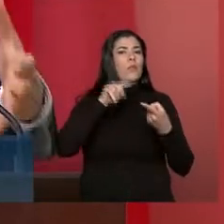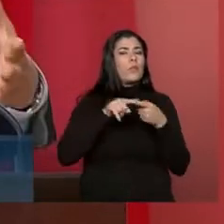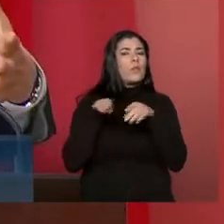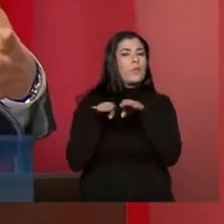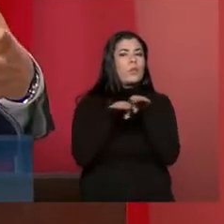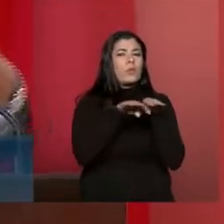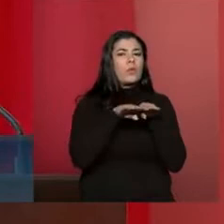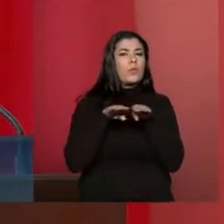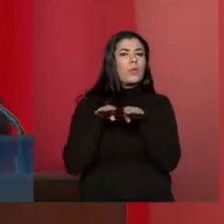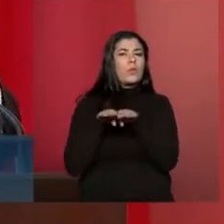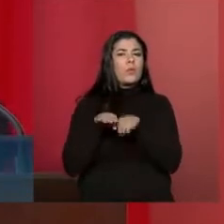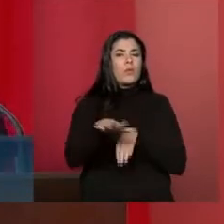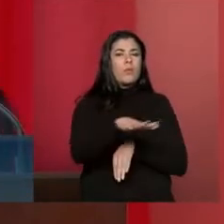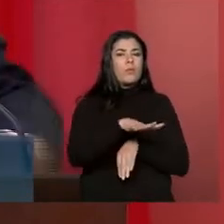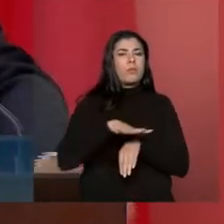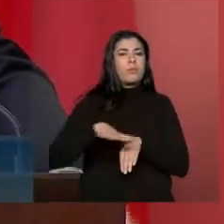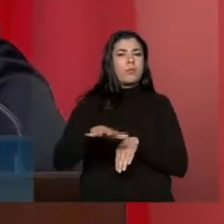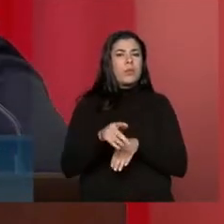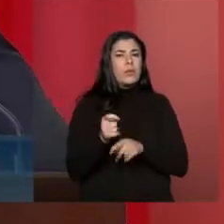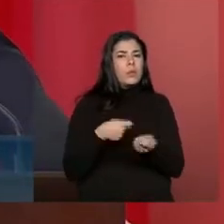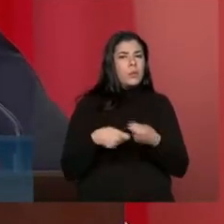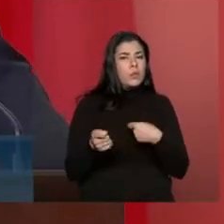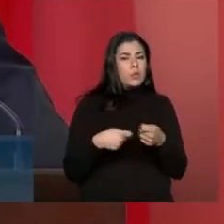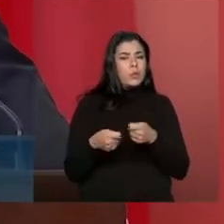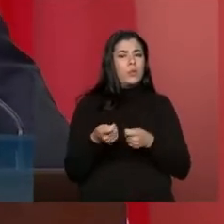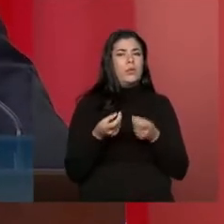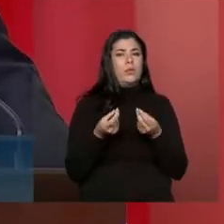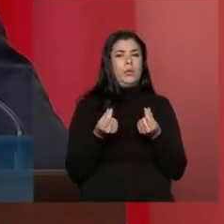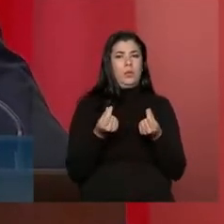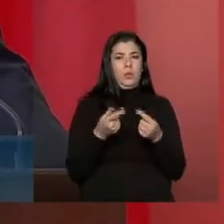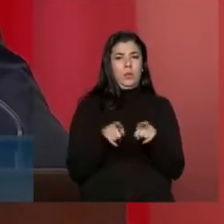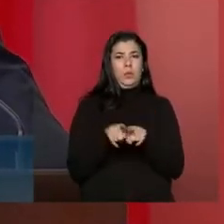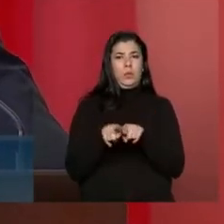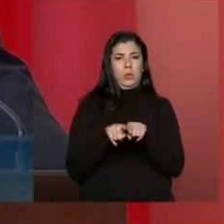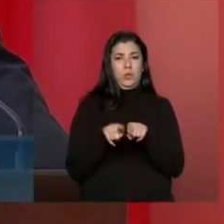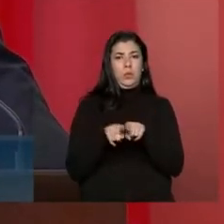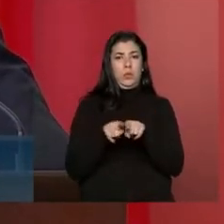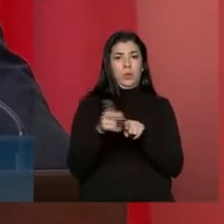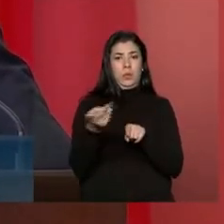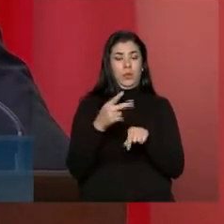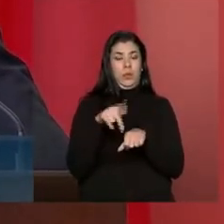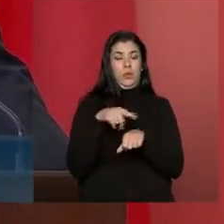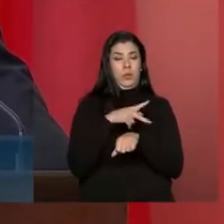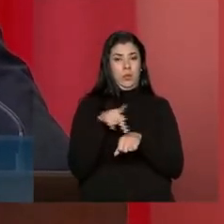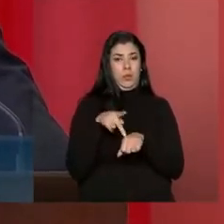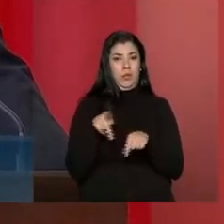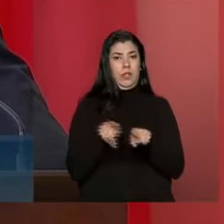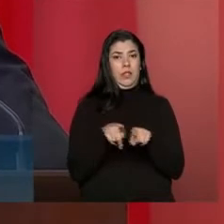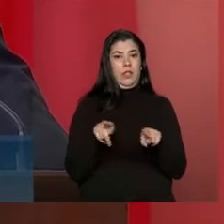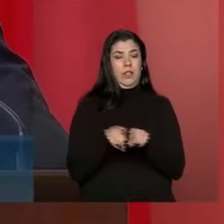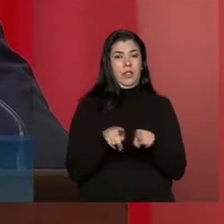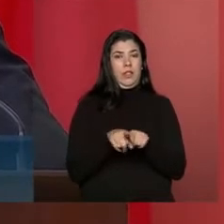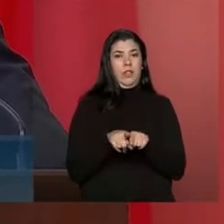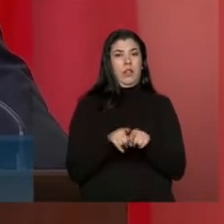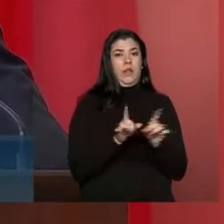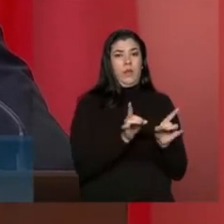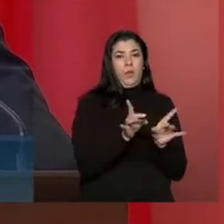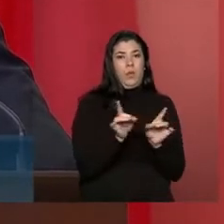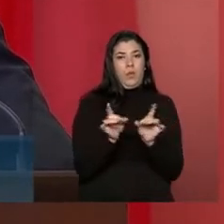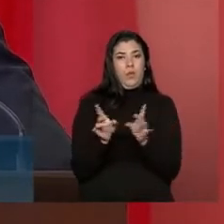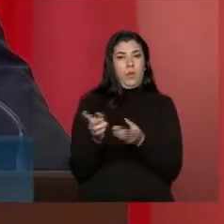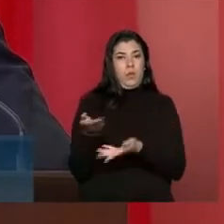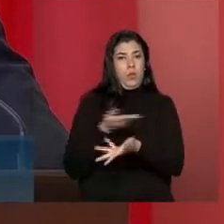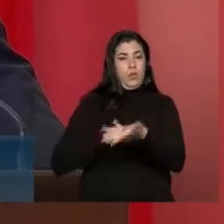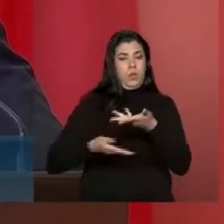estabilizar o mercado financeiro dos nossos dois países e promover a ampliação do comércio bilateral